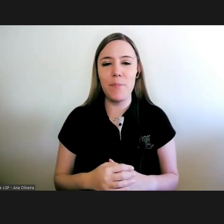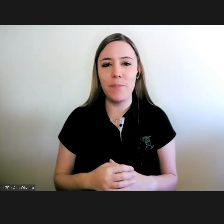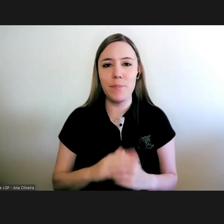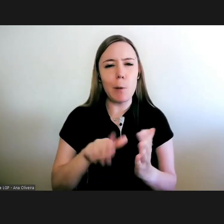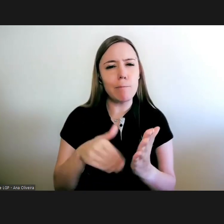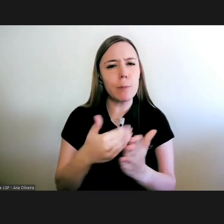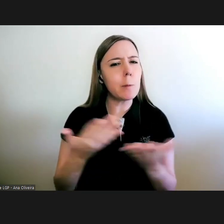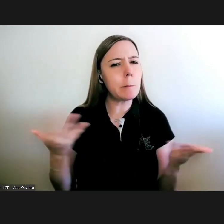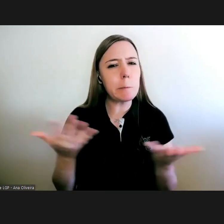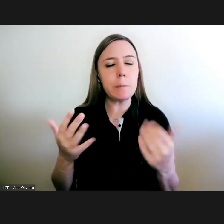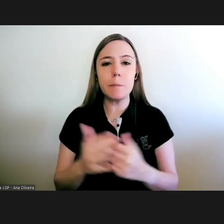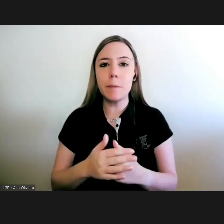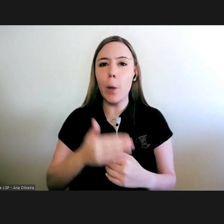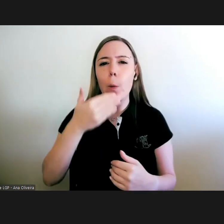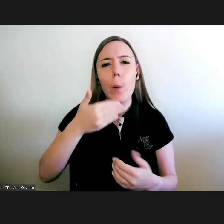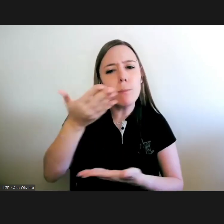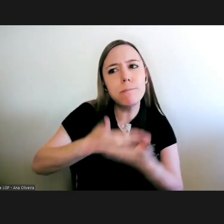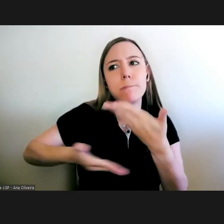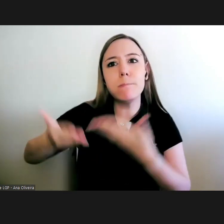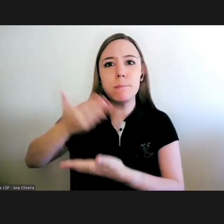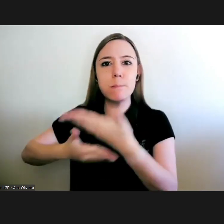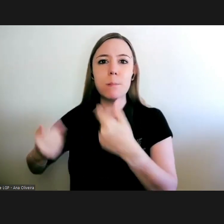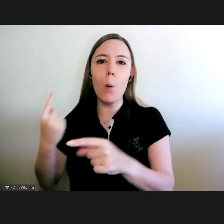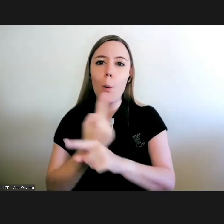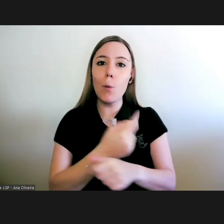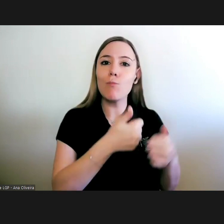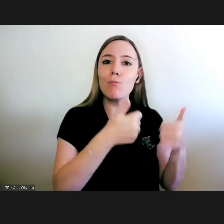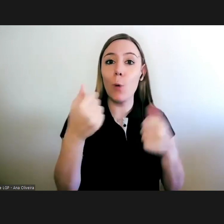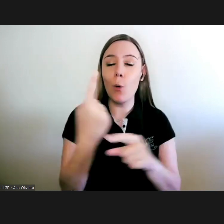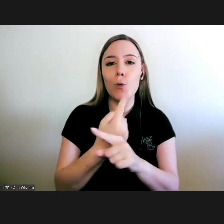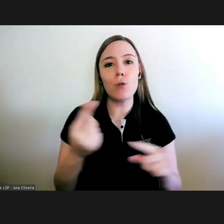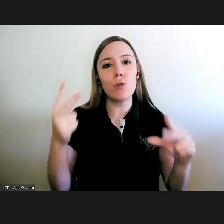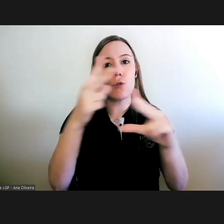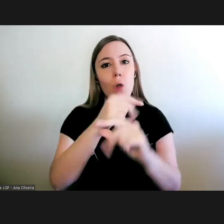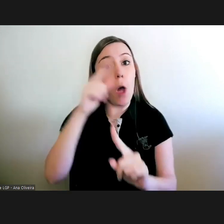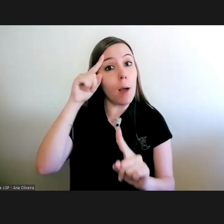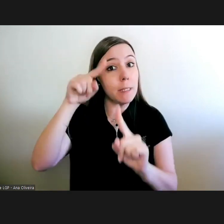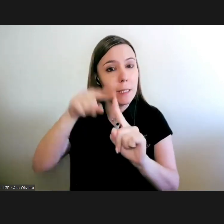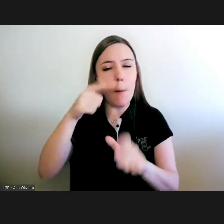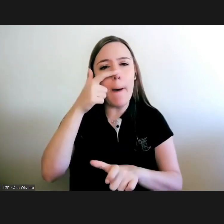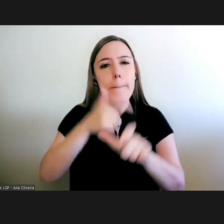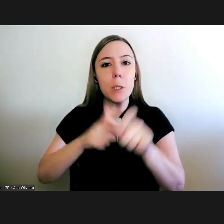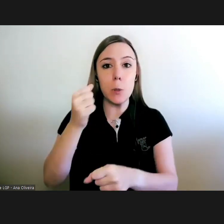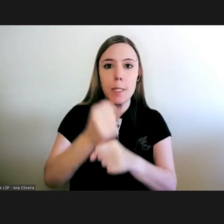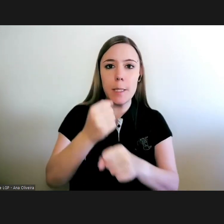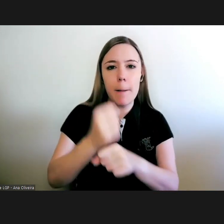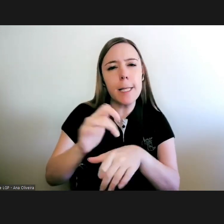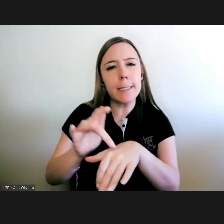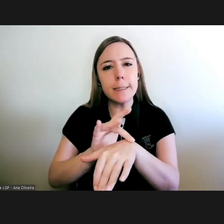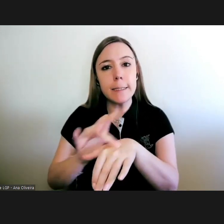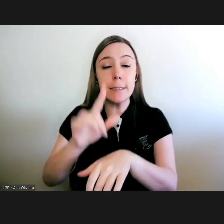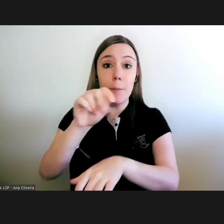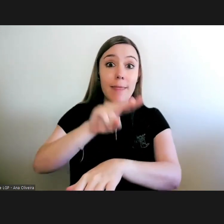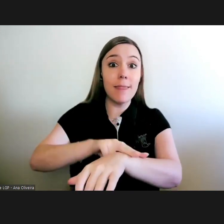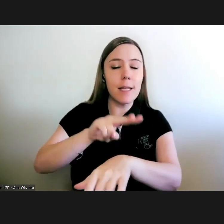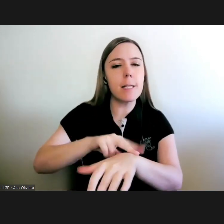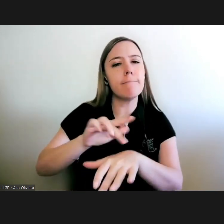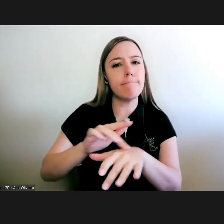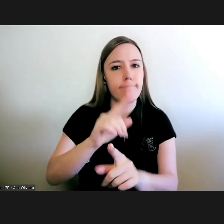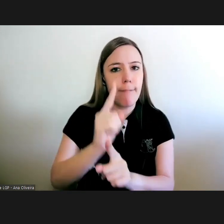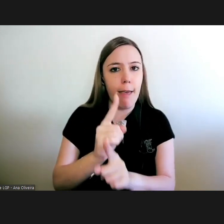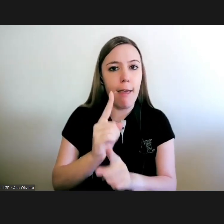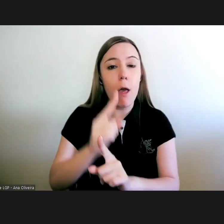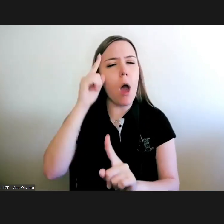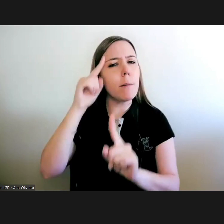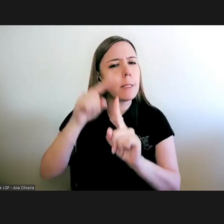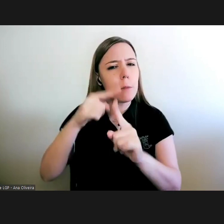partilha de experiências e boas práticas de inovação com o fito de sensibilizar os trabalhadores e os dirigentes da administração pública para a importância